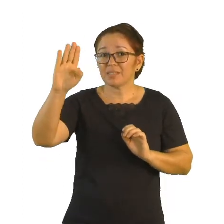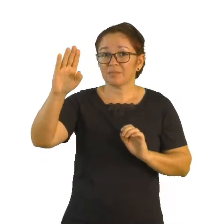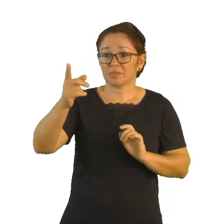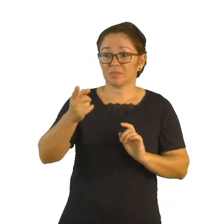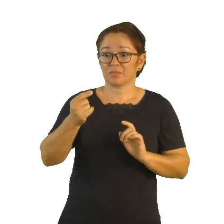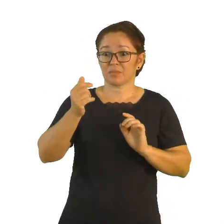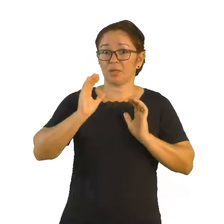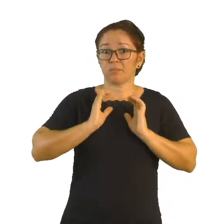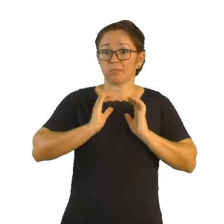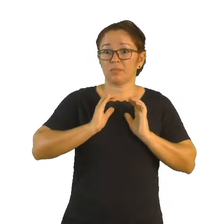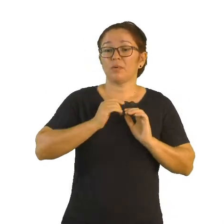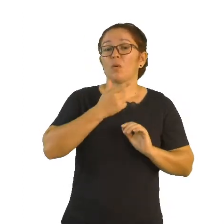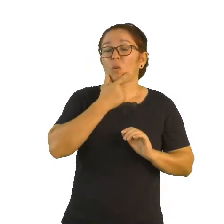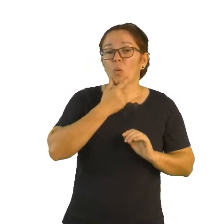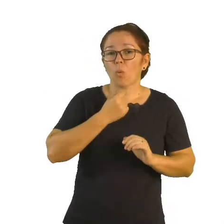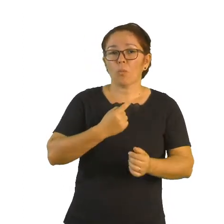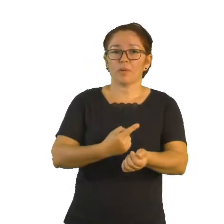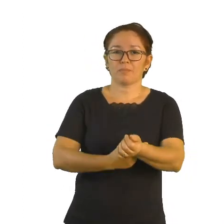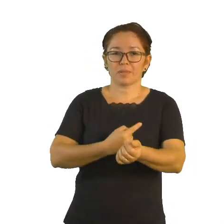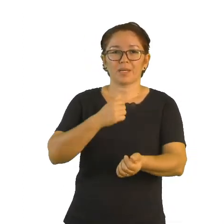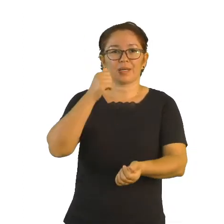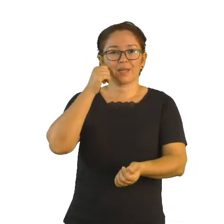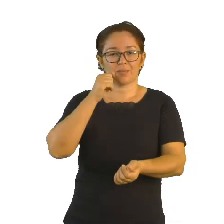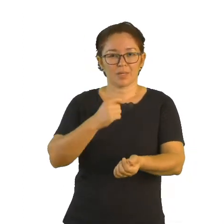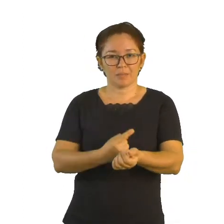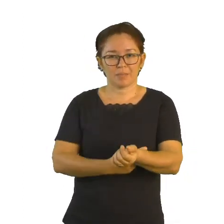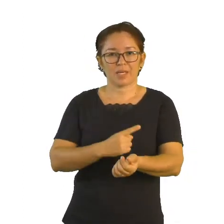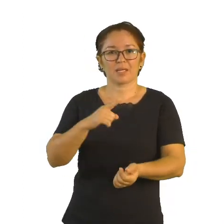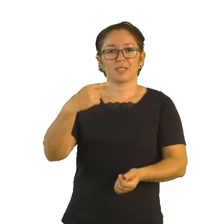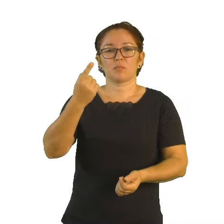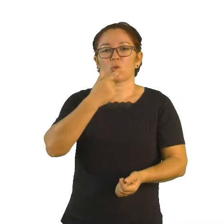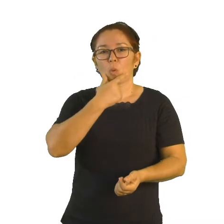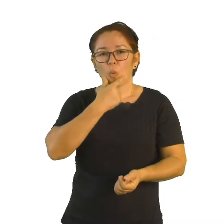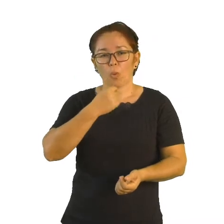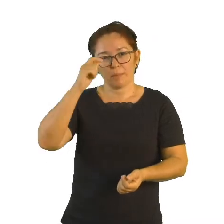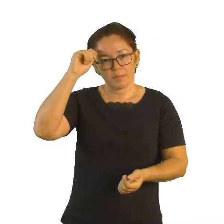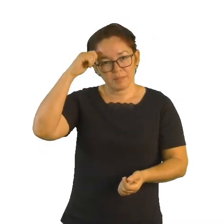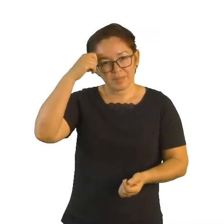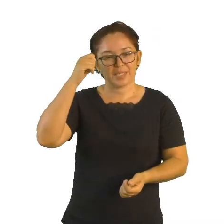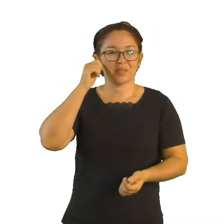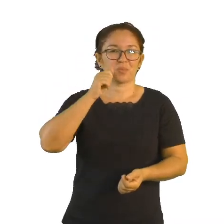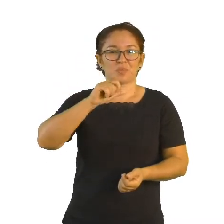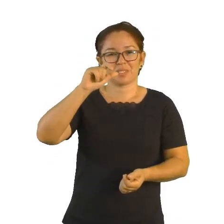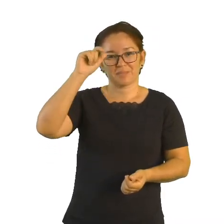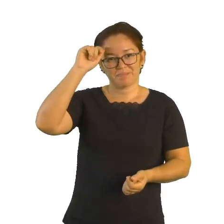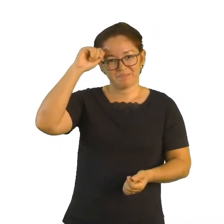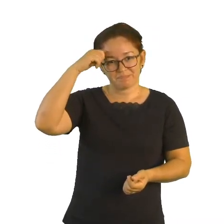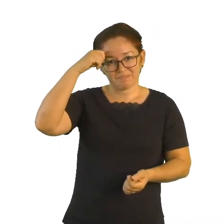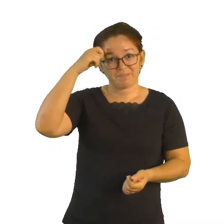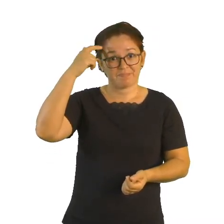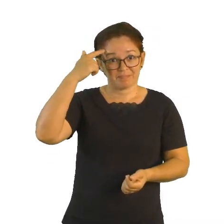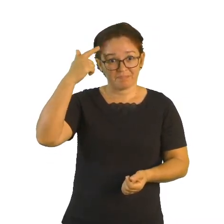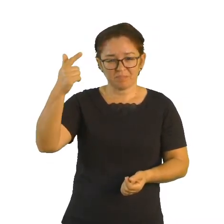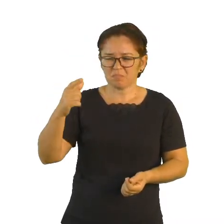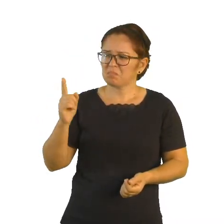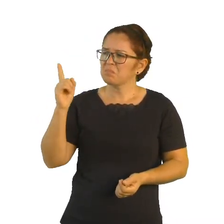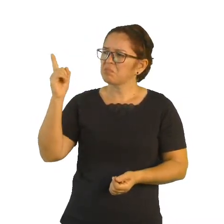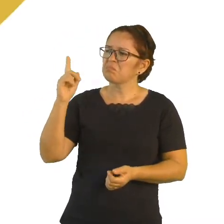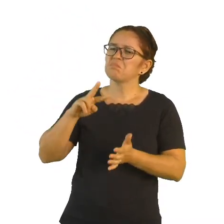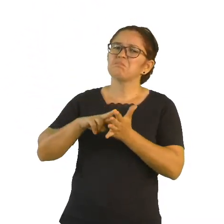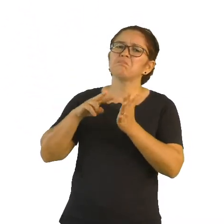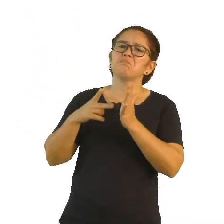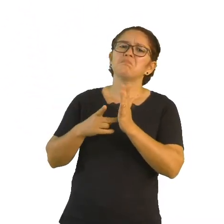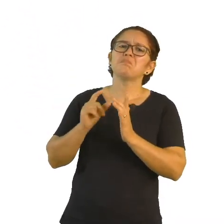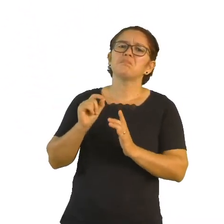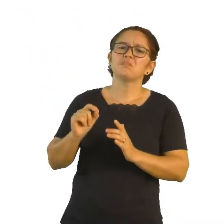brancas, dos homens negros e das mulheres negras. O que isso quer dizer, professora? Vamos lá.